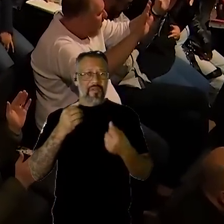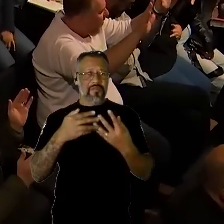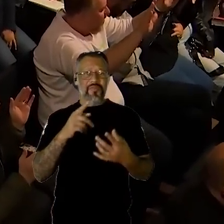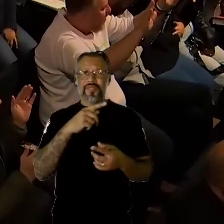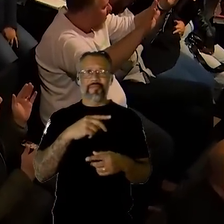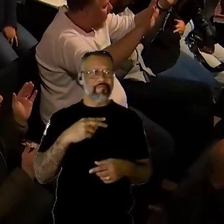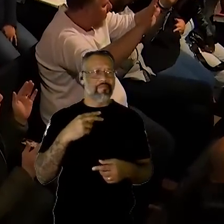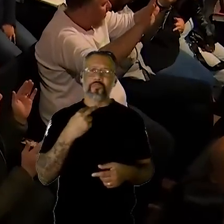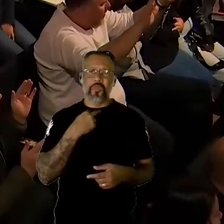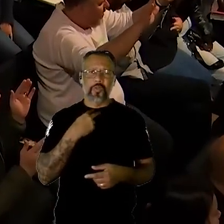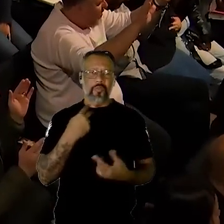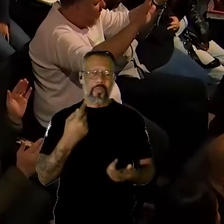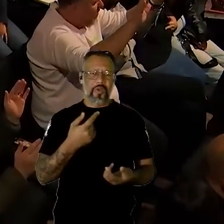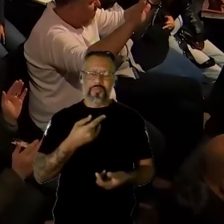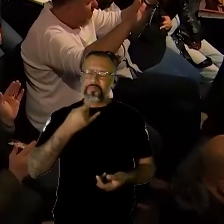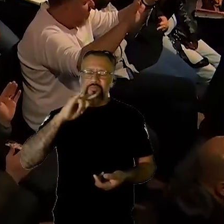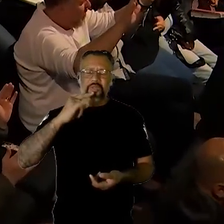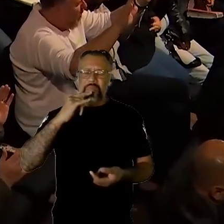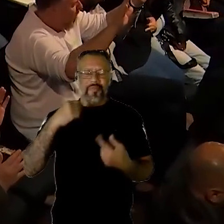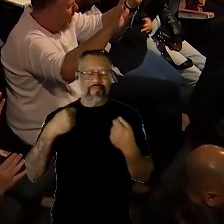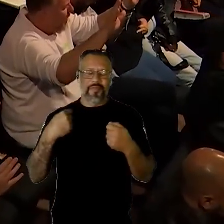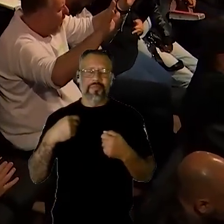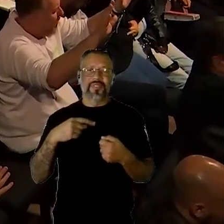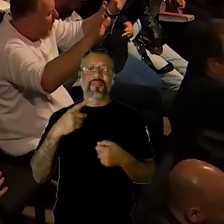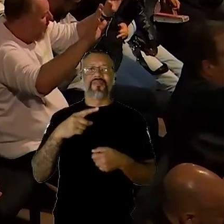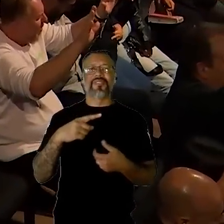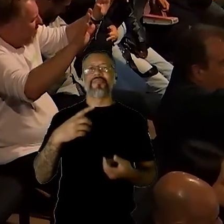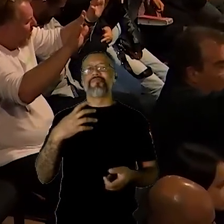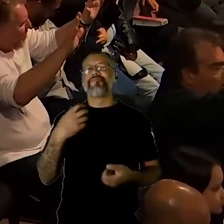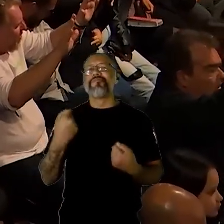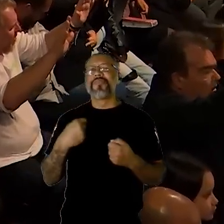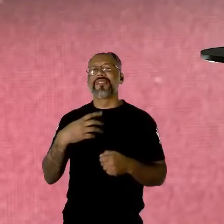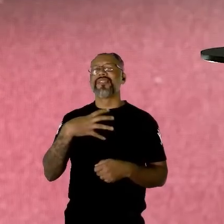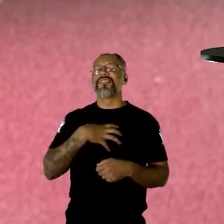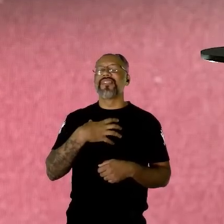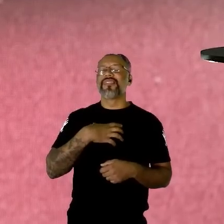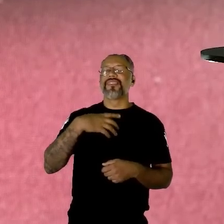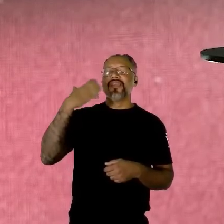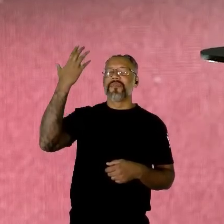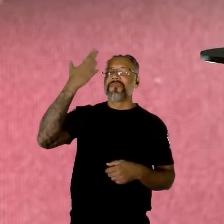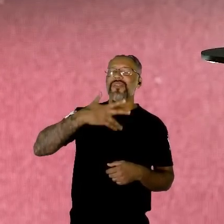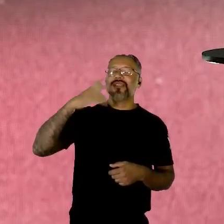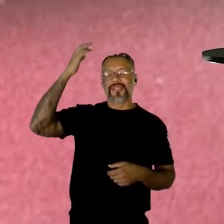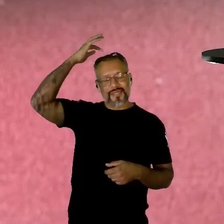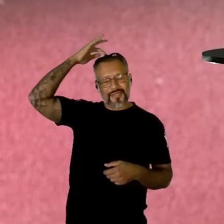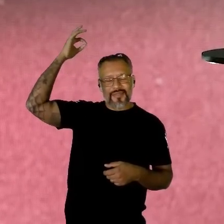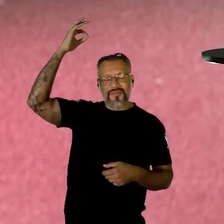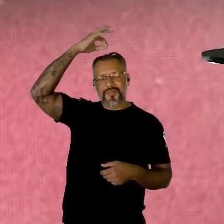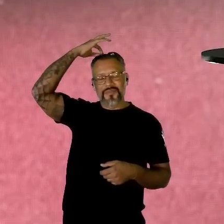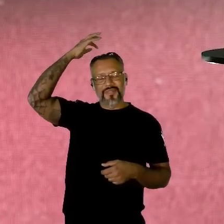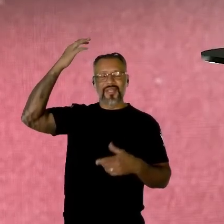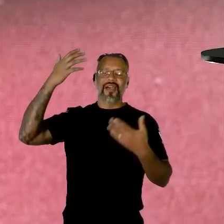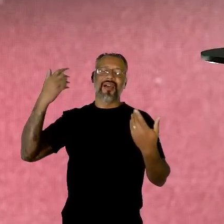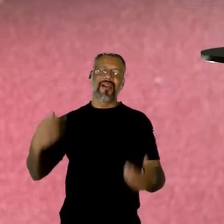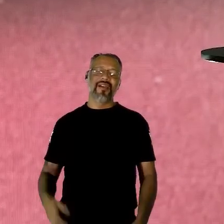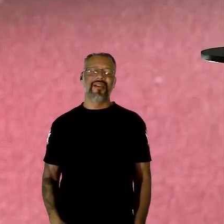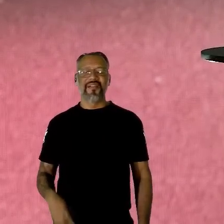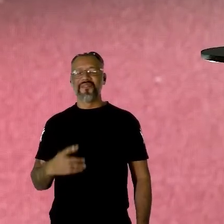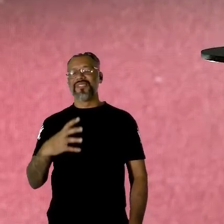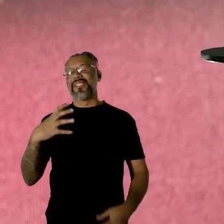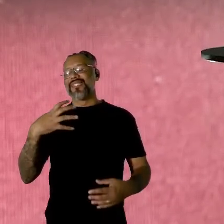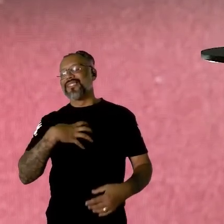Santo você vai voltar a dirigir teu carro cantando você vai voltar a lavar teu quintal cantando você vai voltar a criar seus filhos cantando